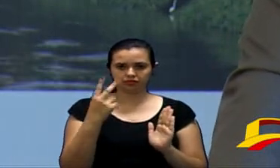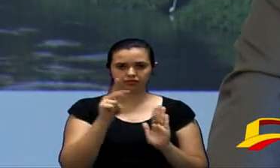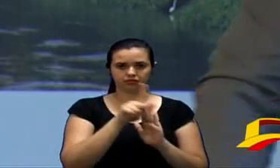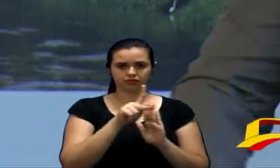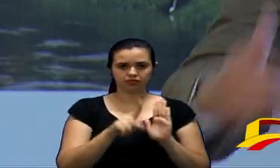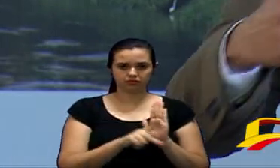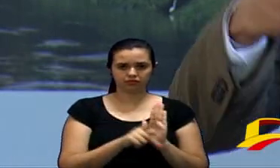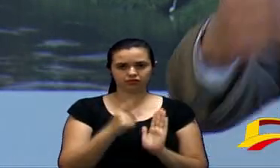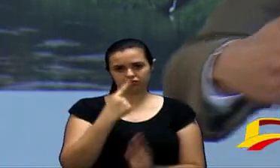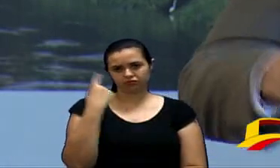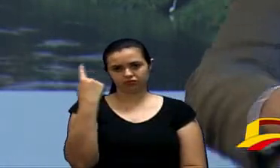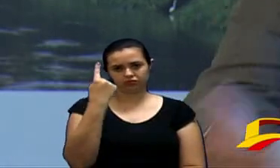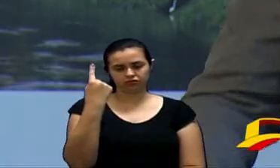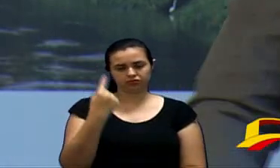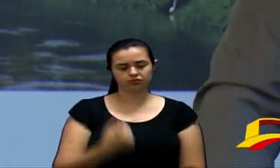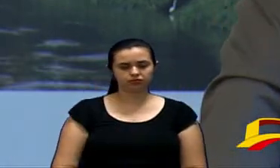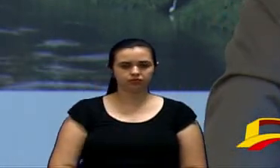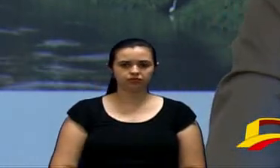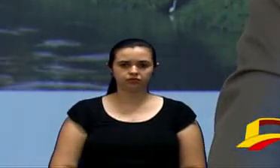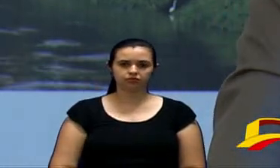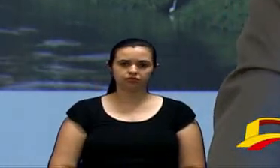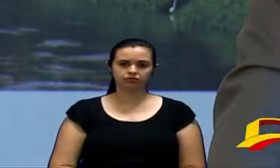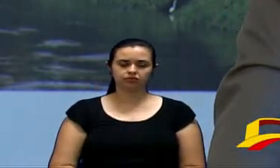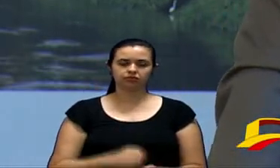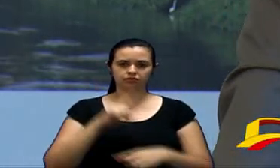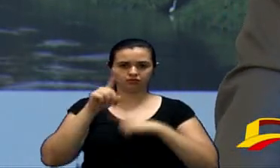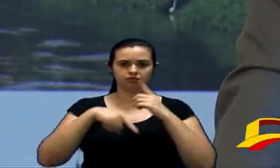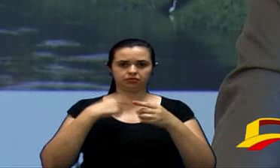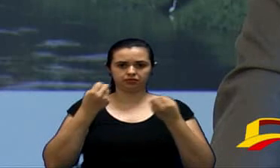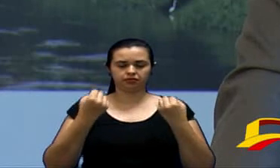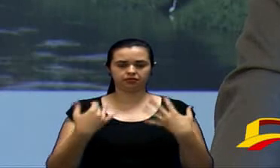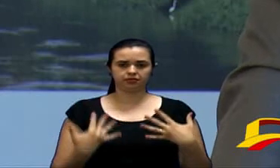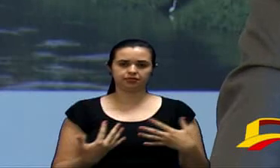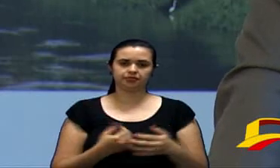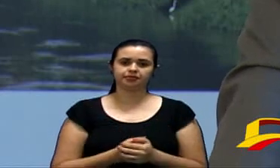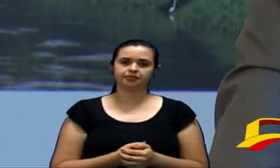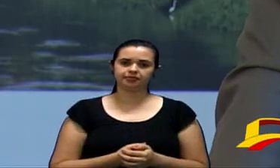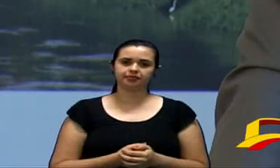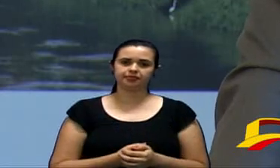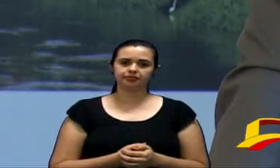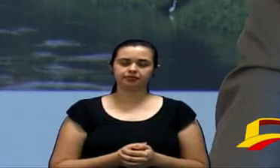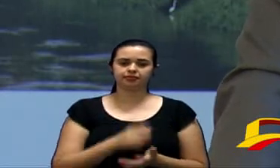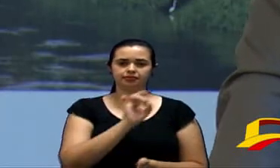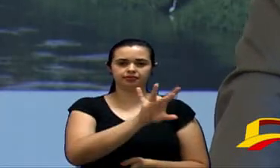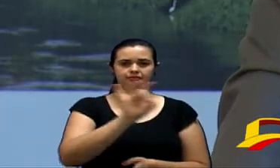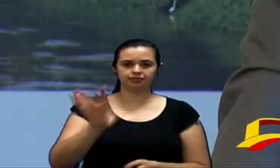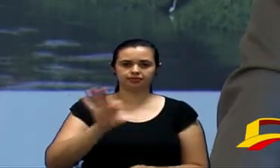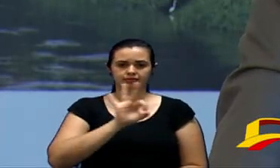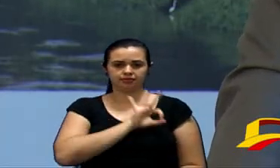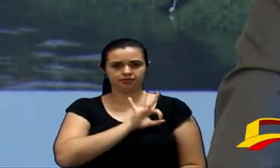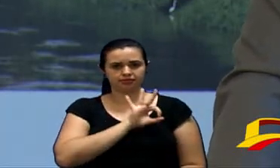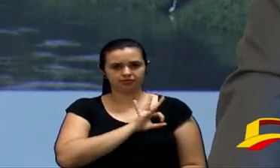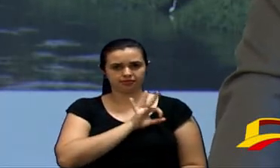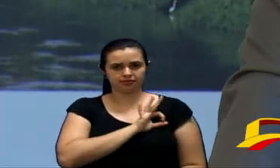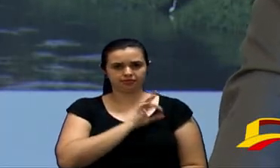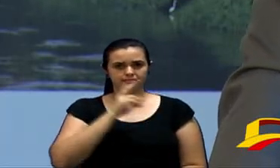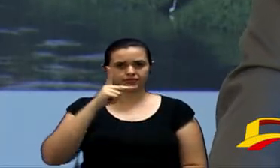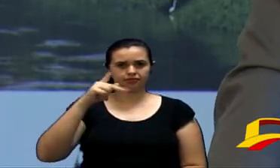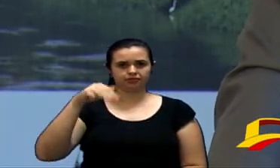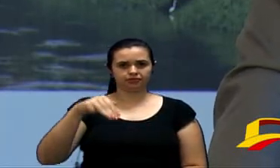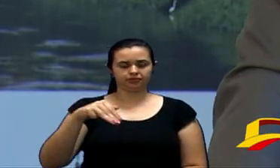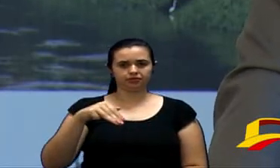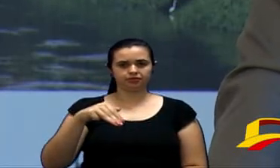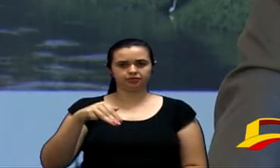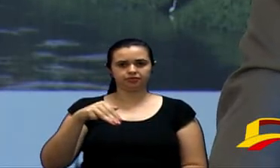único, depois eu já vou pegar minha justificativa aqui, cada policial militar poderá exercer no máximo Vamos reduzir um